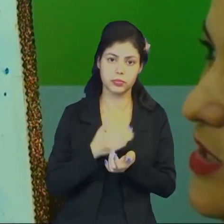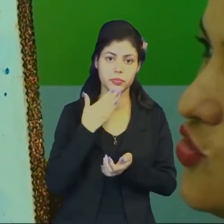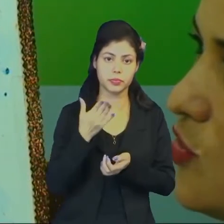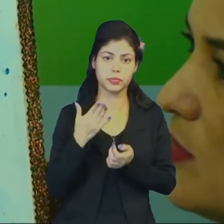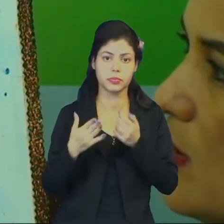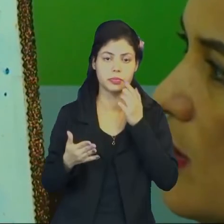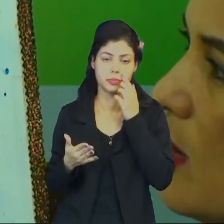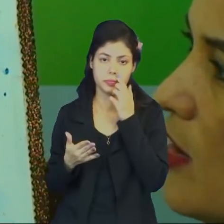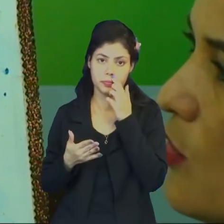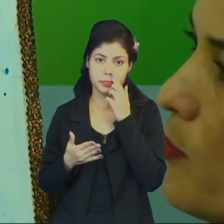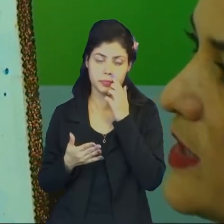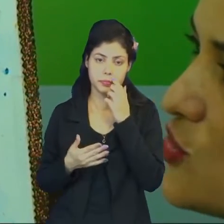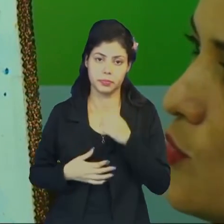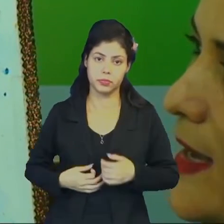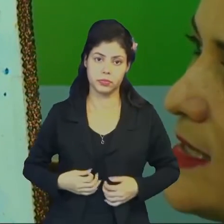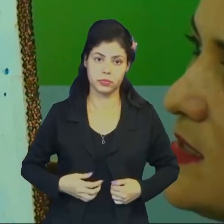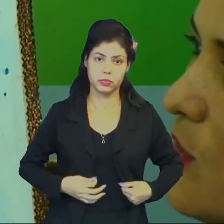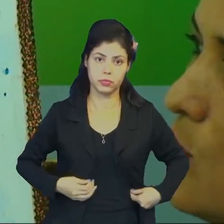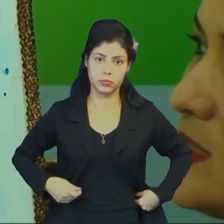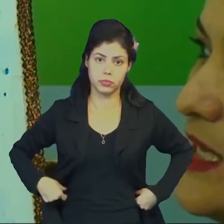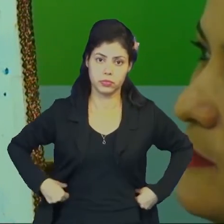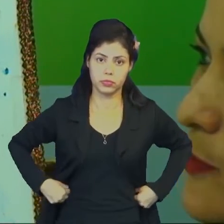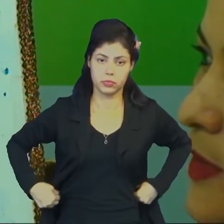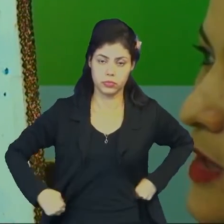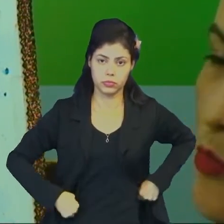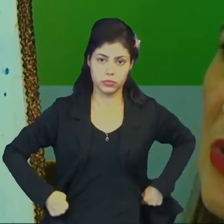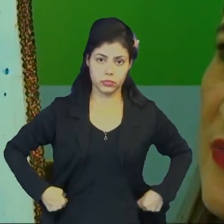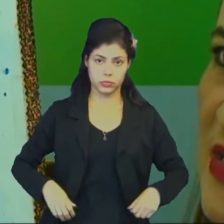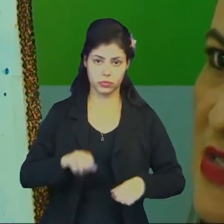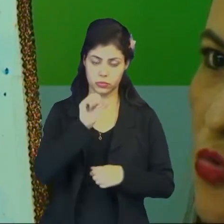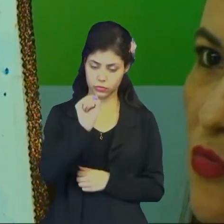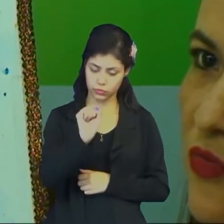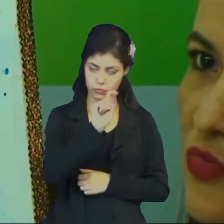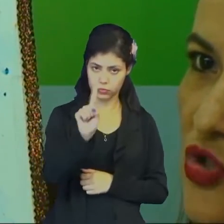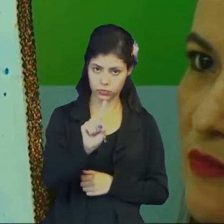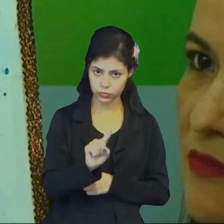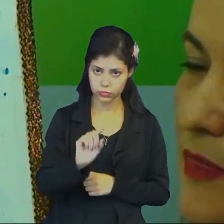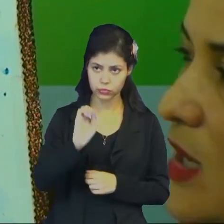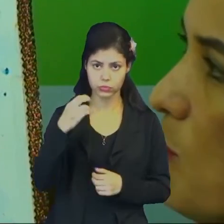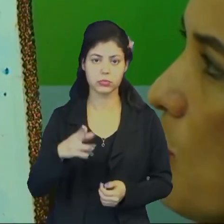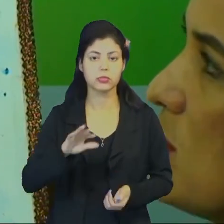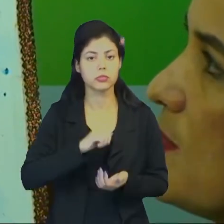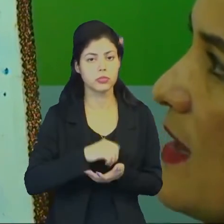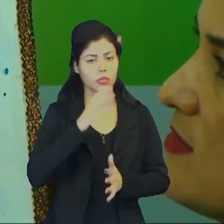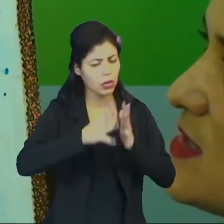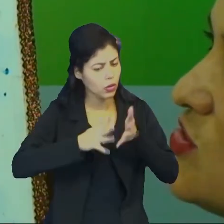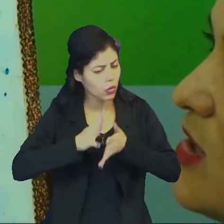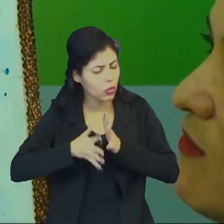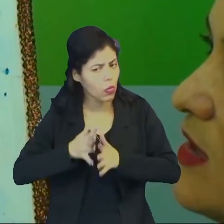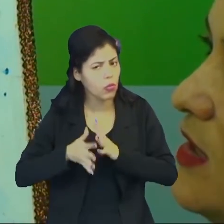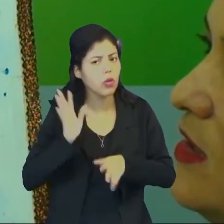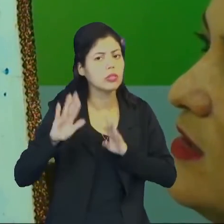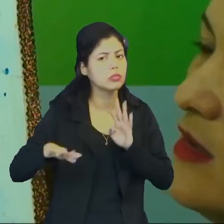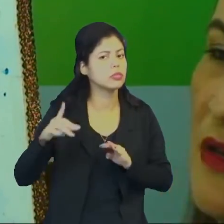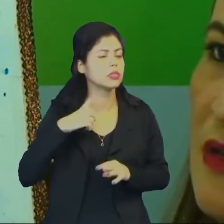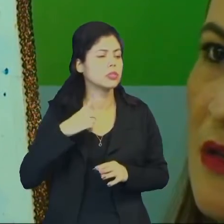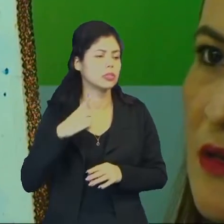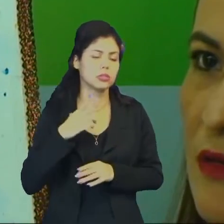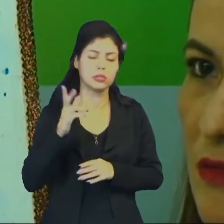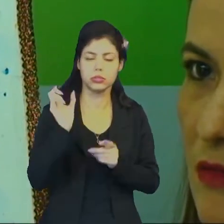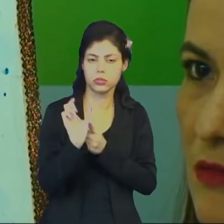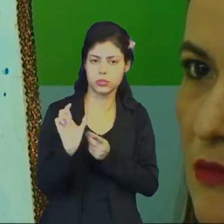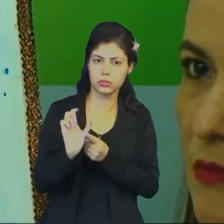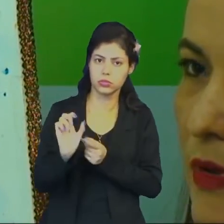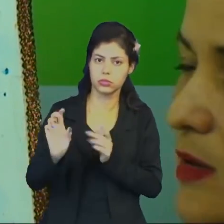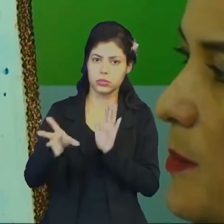até o seguinte, ó. Complete com S ou Z, que muitas vezes se confunde, né? Como algumas palavras que estavam aqui